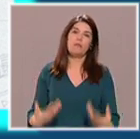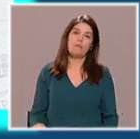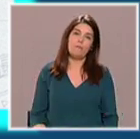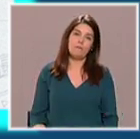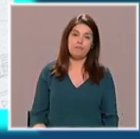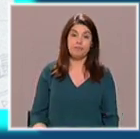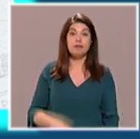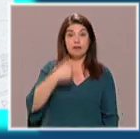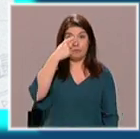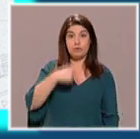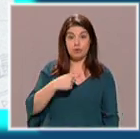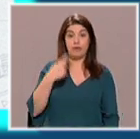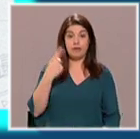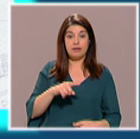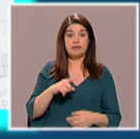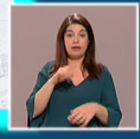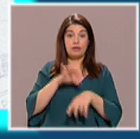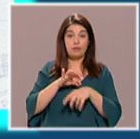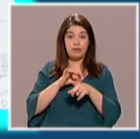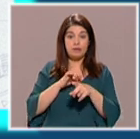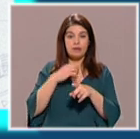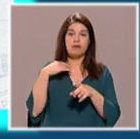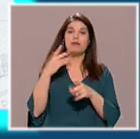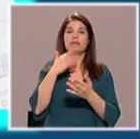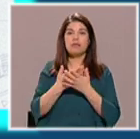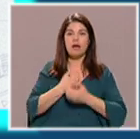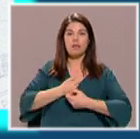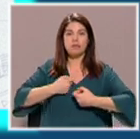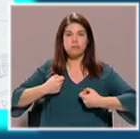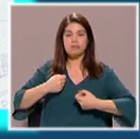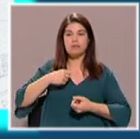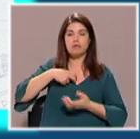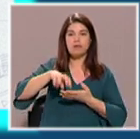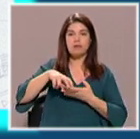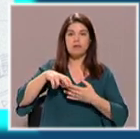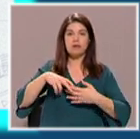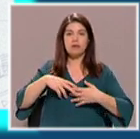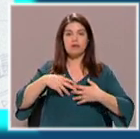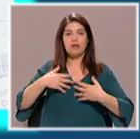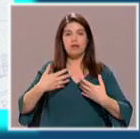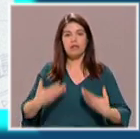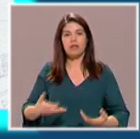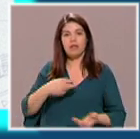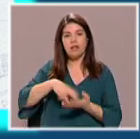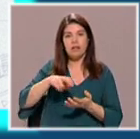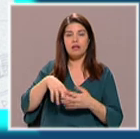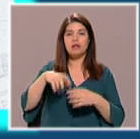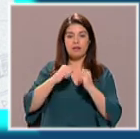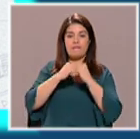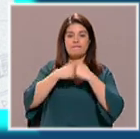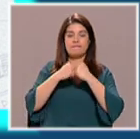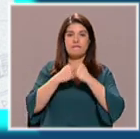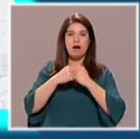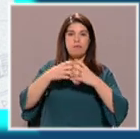Os indivíduos com hipotiroidismo manifestam aumento de peso, lentidão, sensibilidade ao frio, articulações inchadas e cansaço